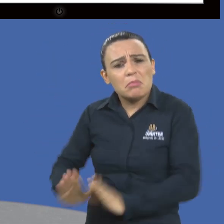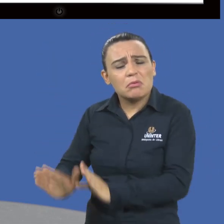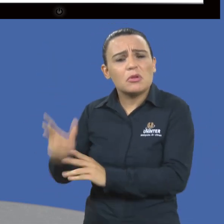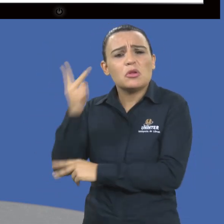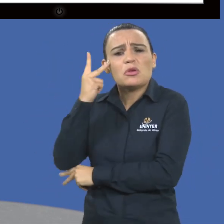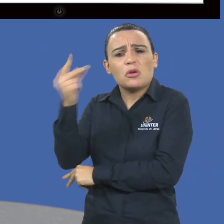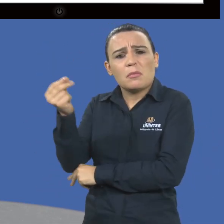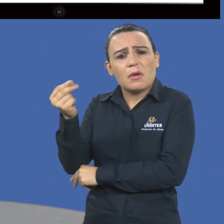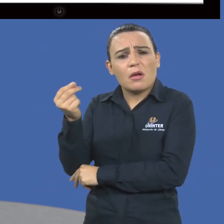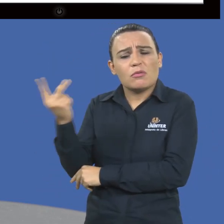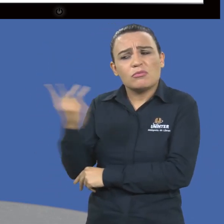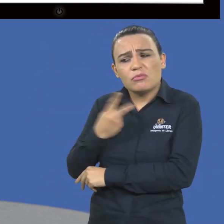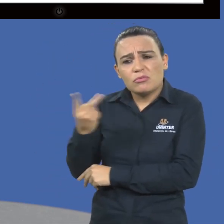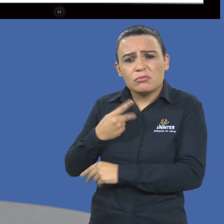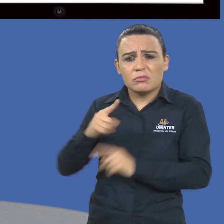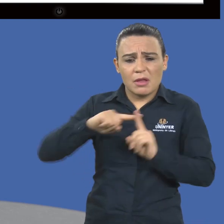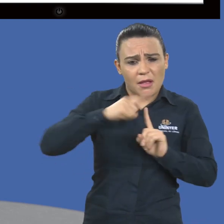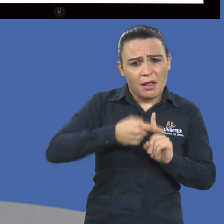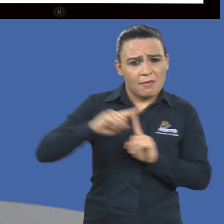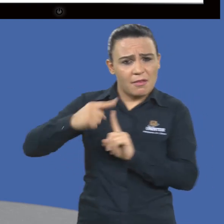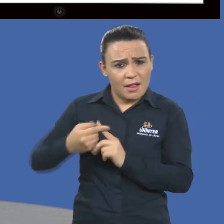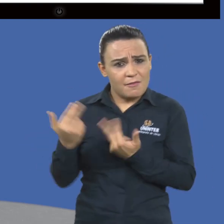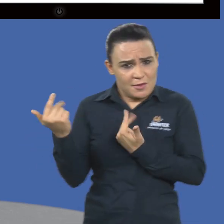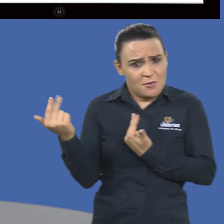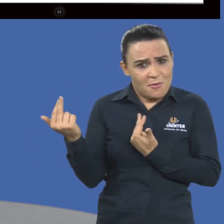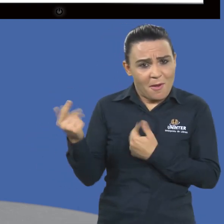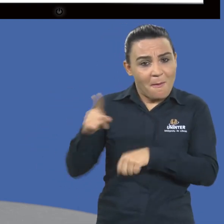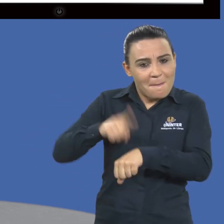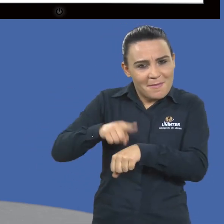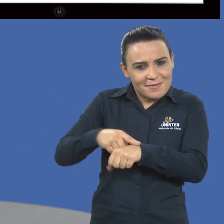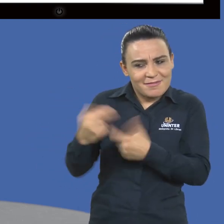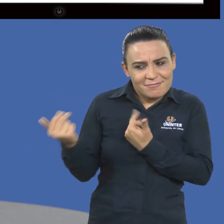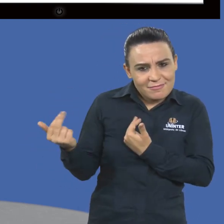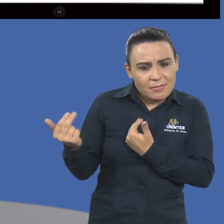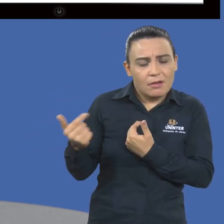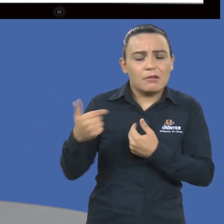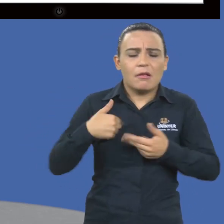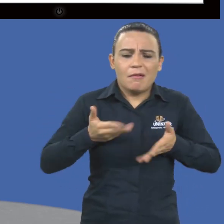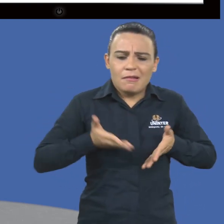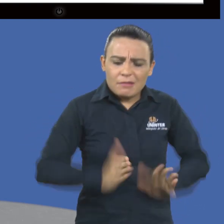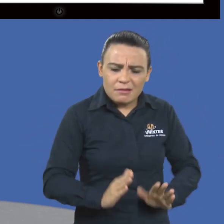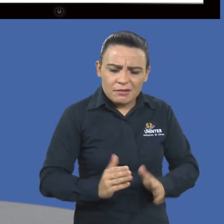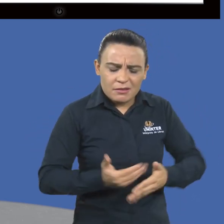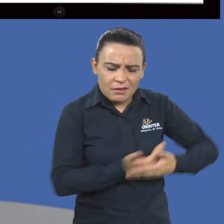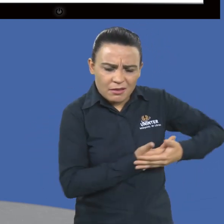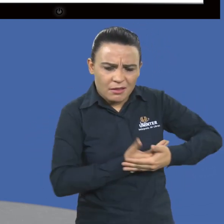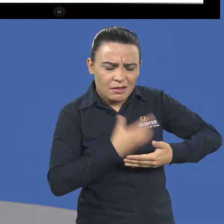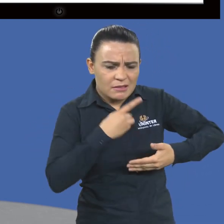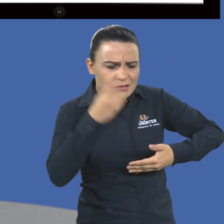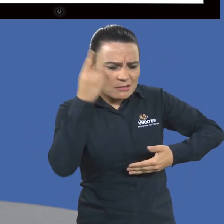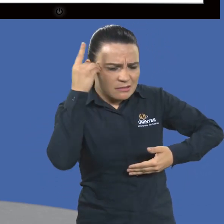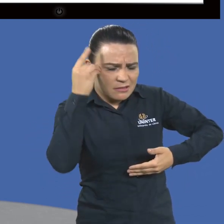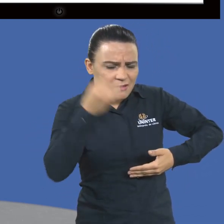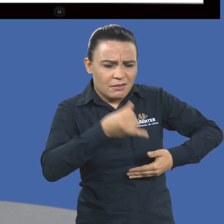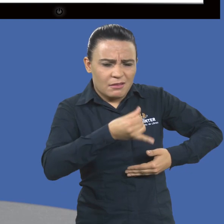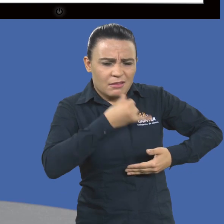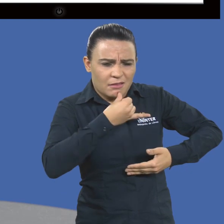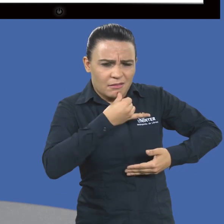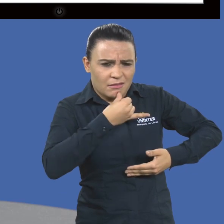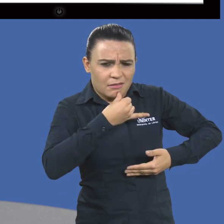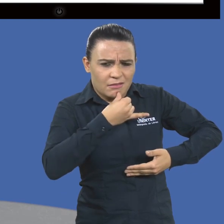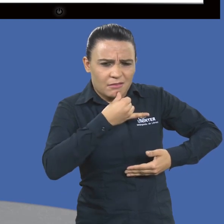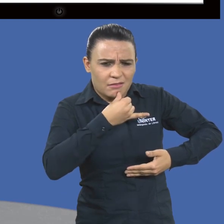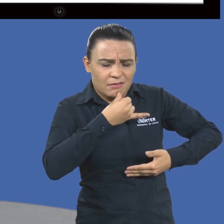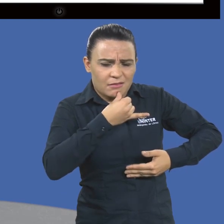lugar e ela teve um nenê normal e o meu nasceu com síndrome de Down. Então, a mãe e o